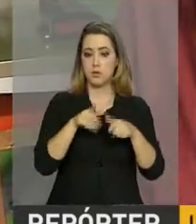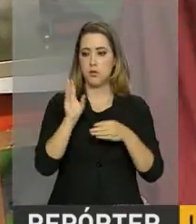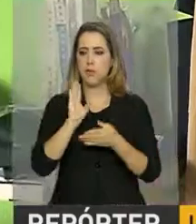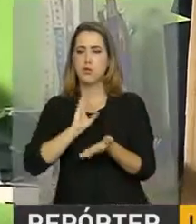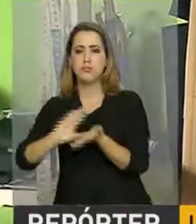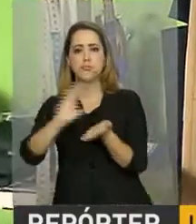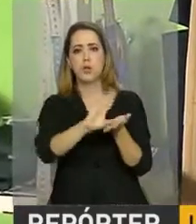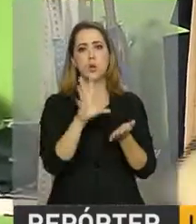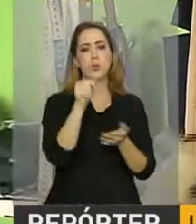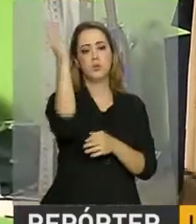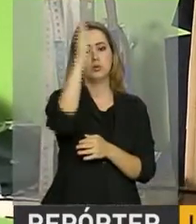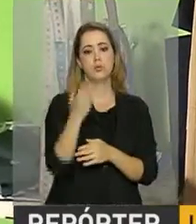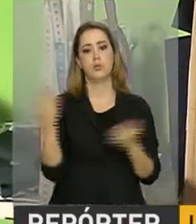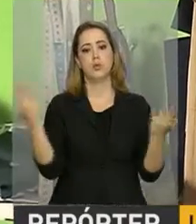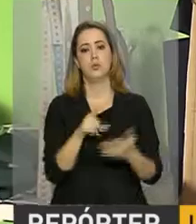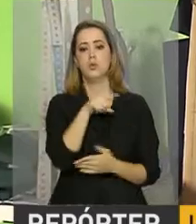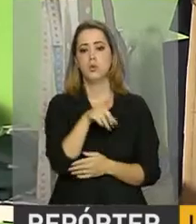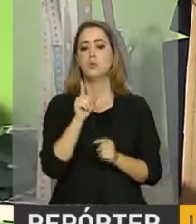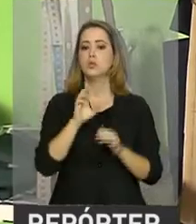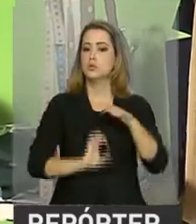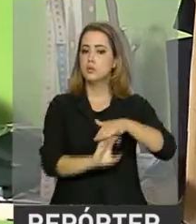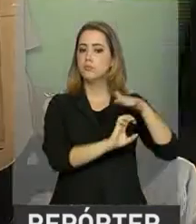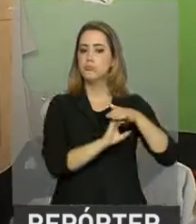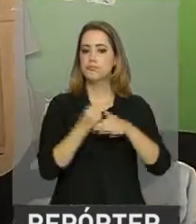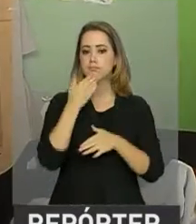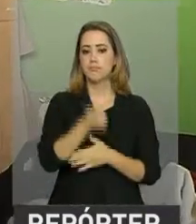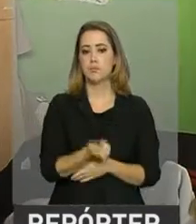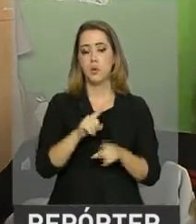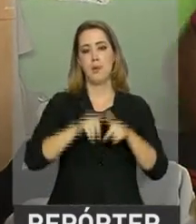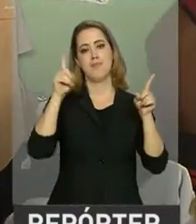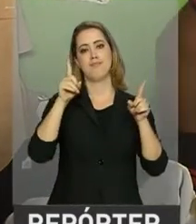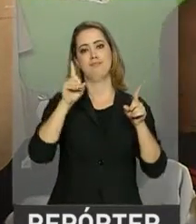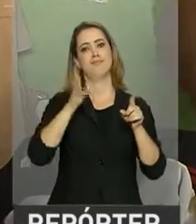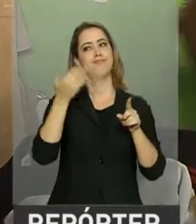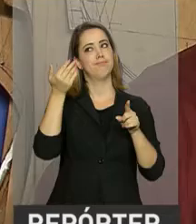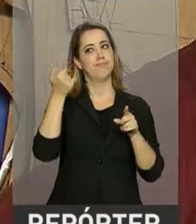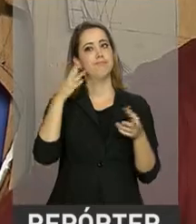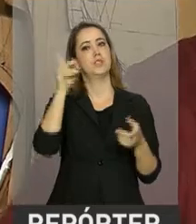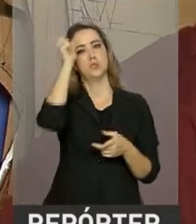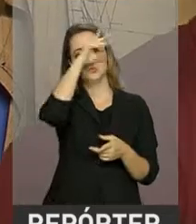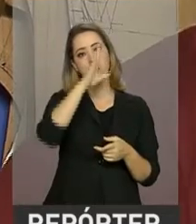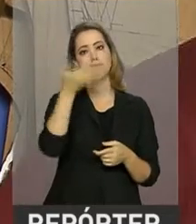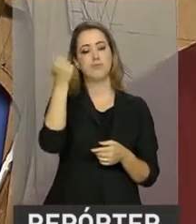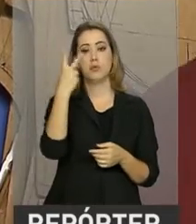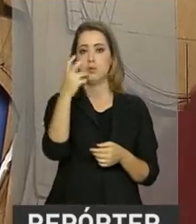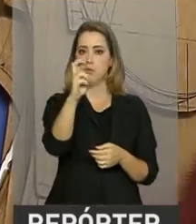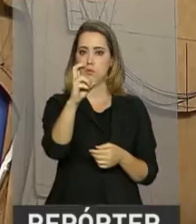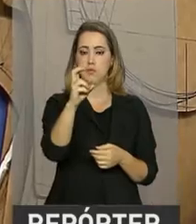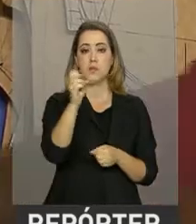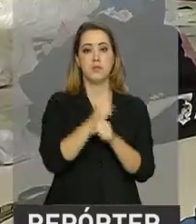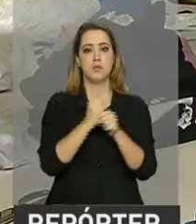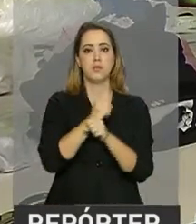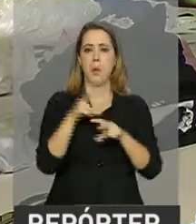brasil hoje eu lhe pedi se considera um empresário de sucesso mas nem sempre foi assim há 25 anos foi